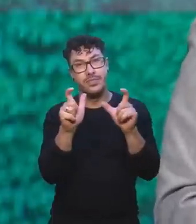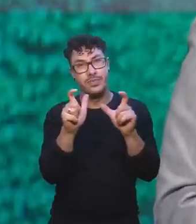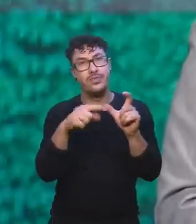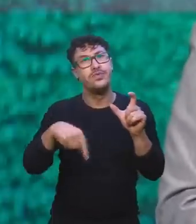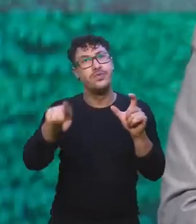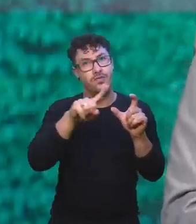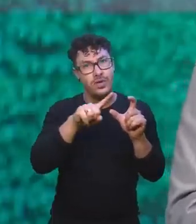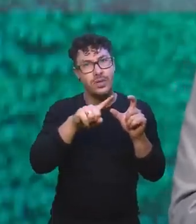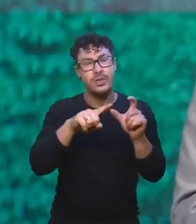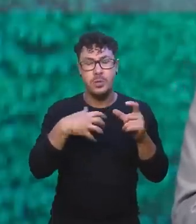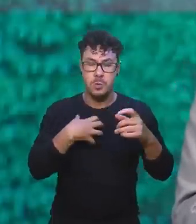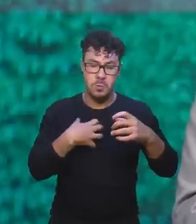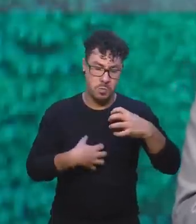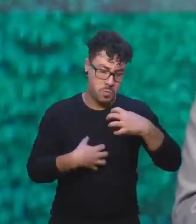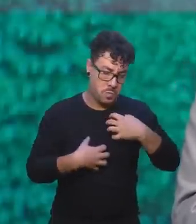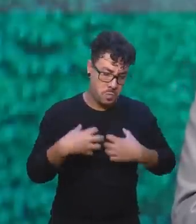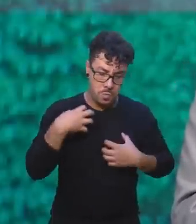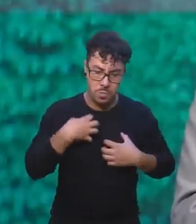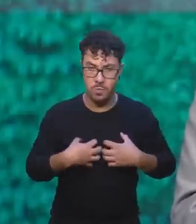de estarrecimento.